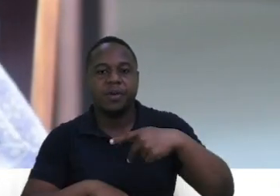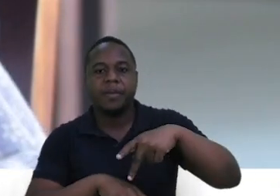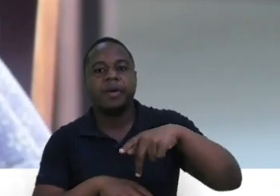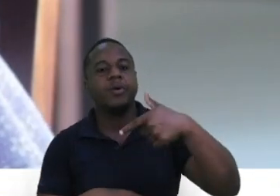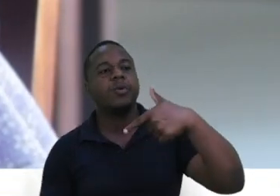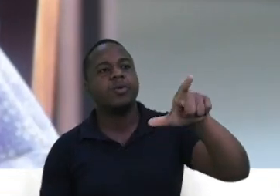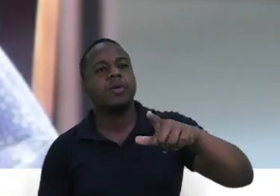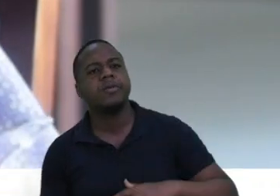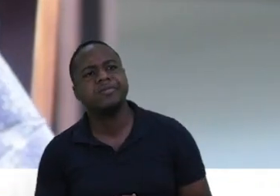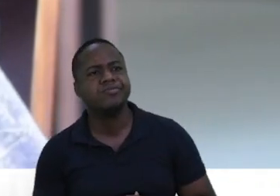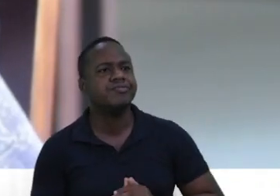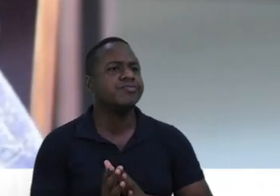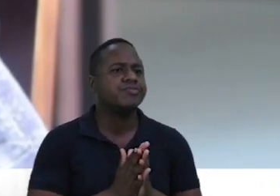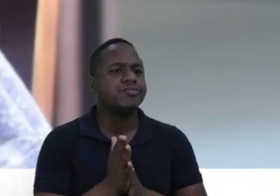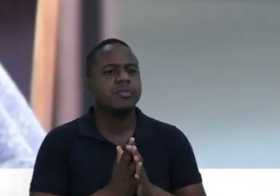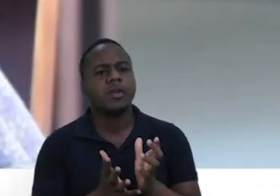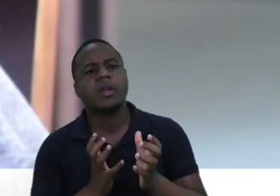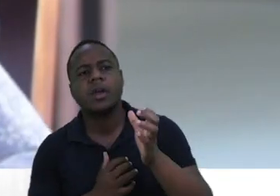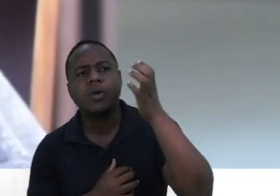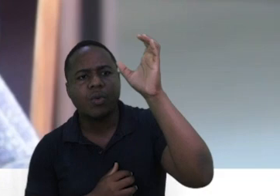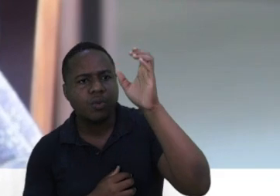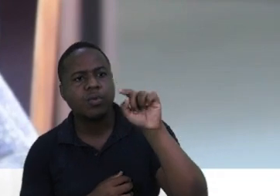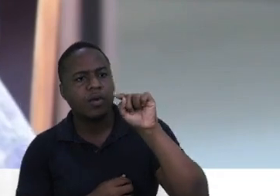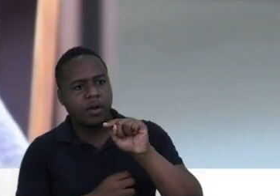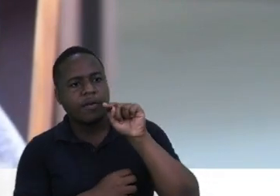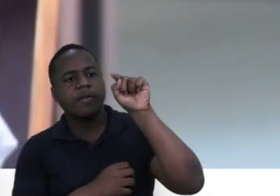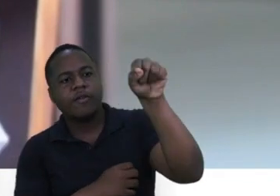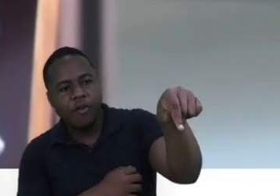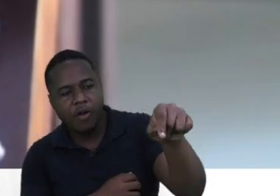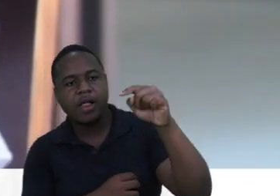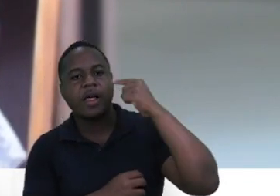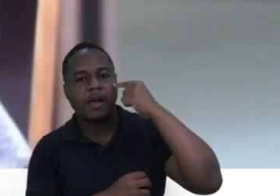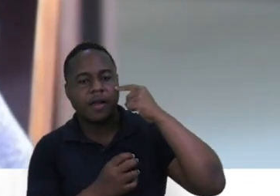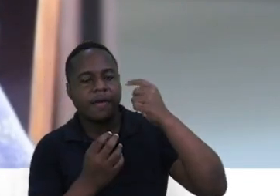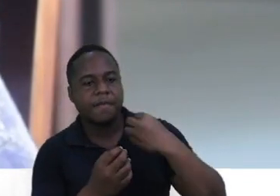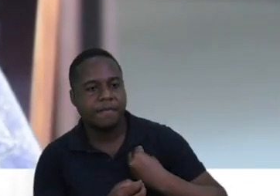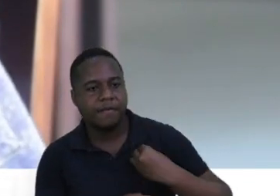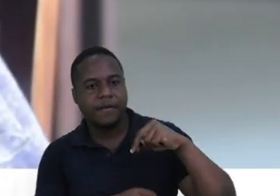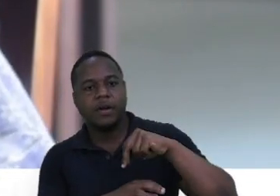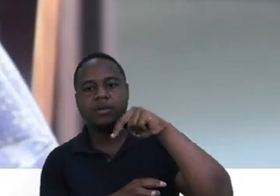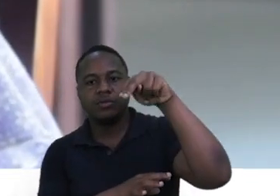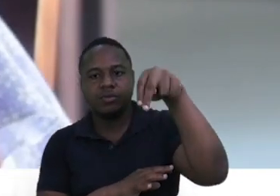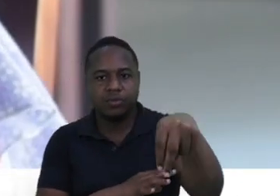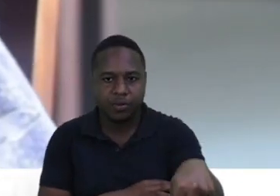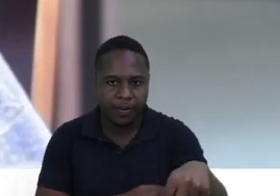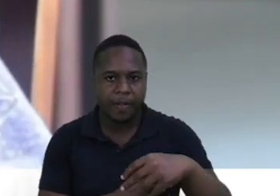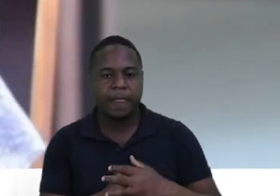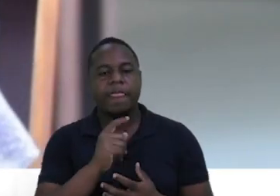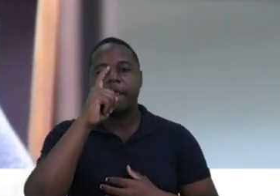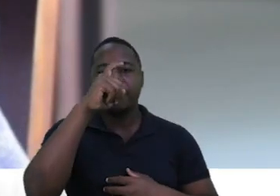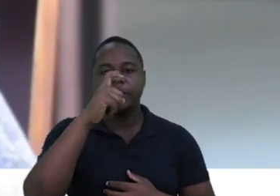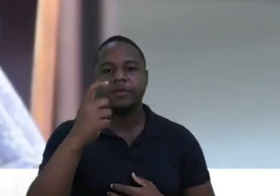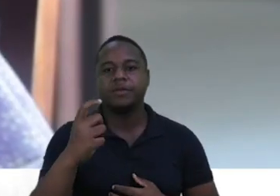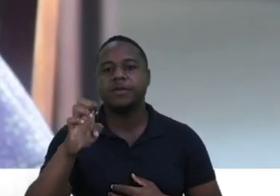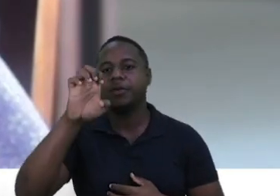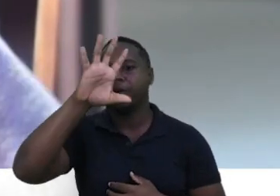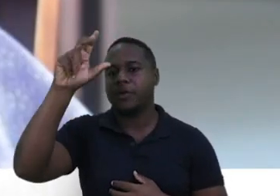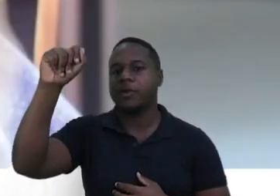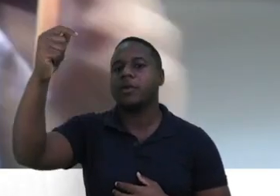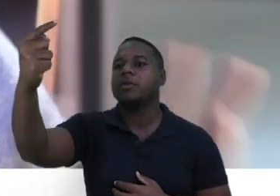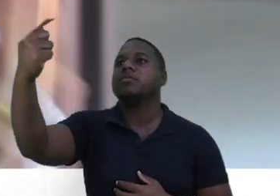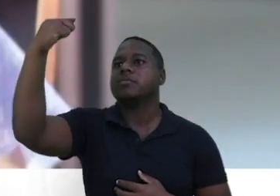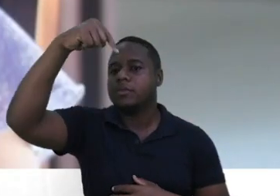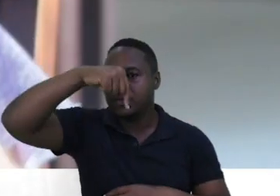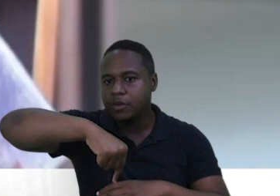quero beber de uma fonte cultural, eu vou até lá para emergir. É mais difícil a gente ter esse movimento oposto, né? De ter, por exemplo, um europeu que vem para cá